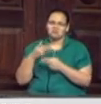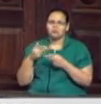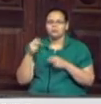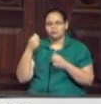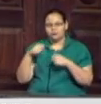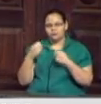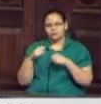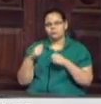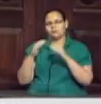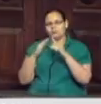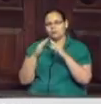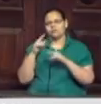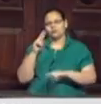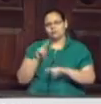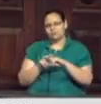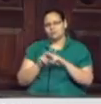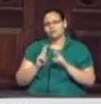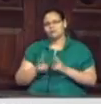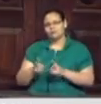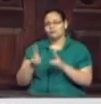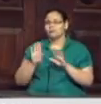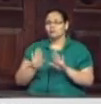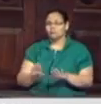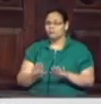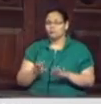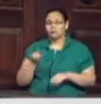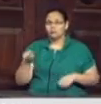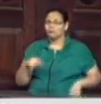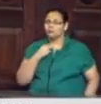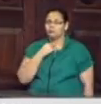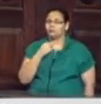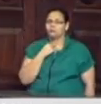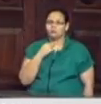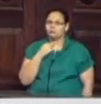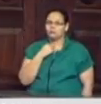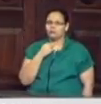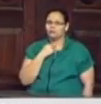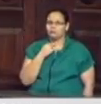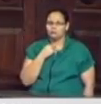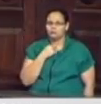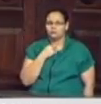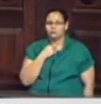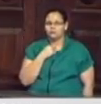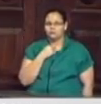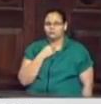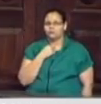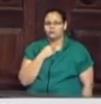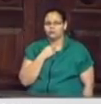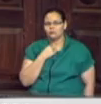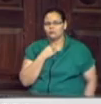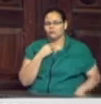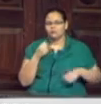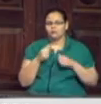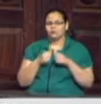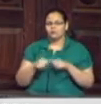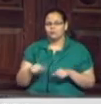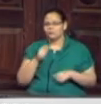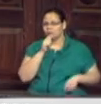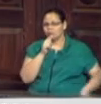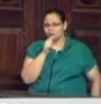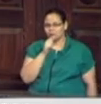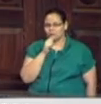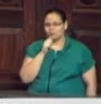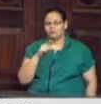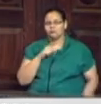coisa, tem que cumprir, mas eles não podem ficar dessa forma, sem